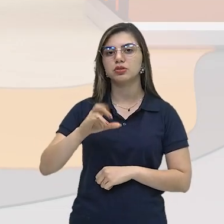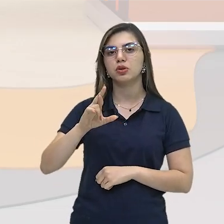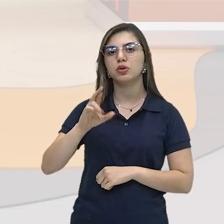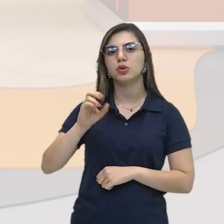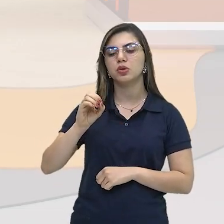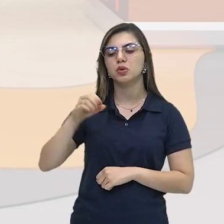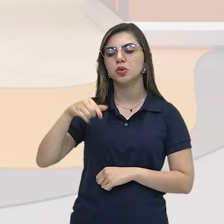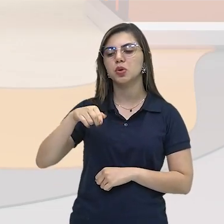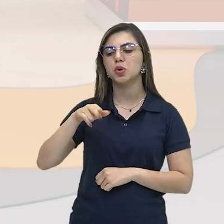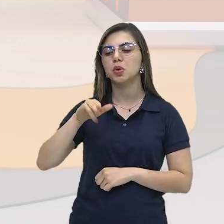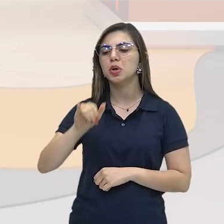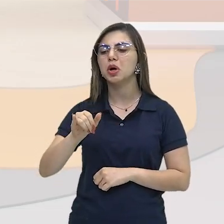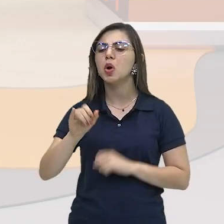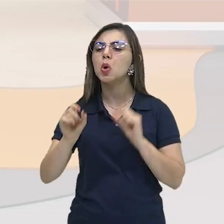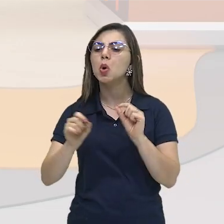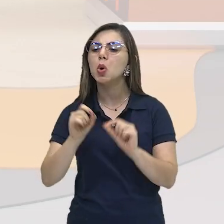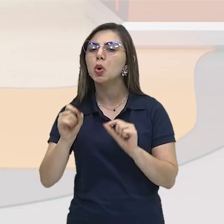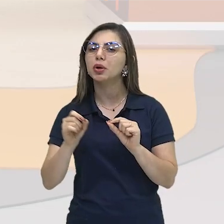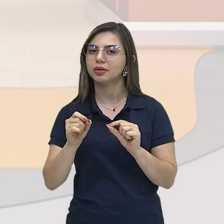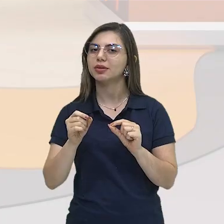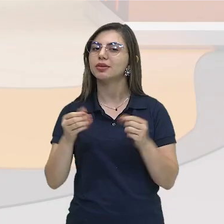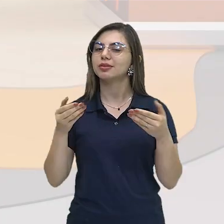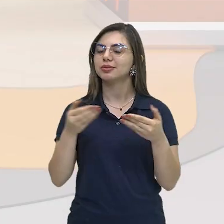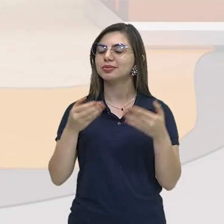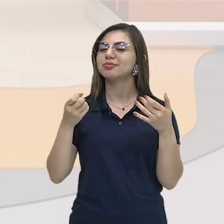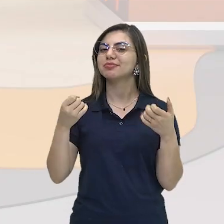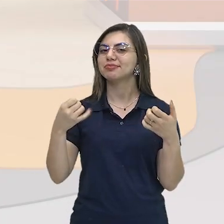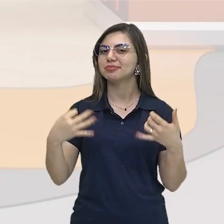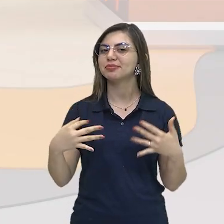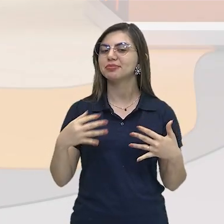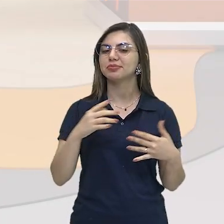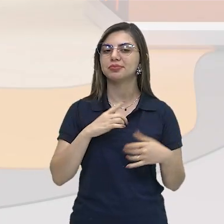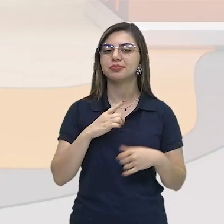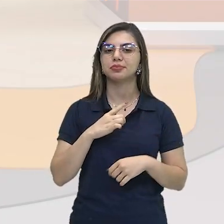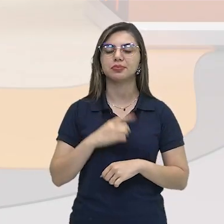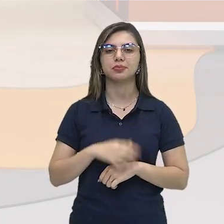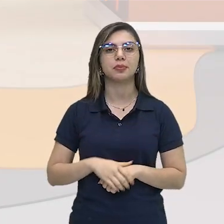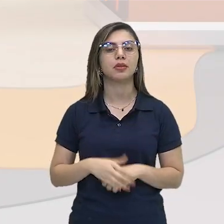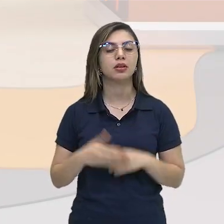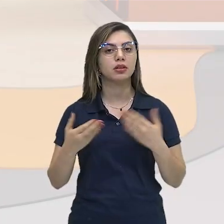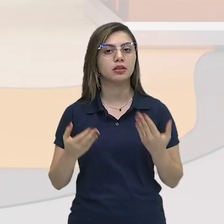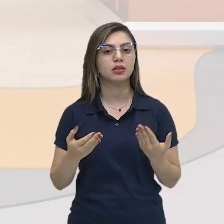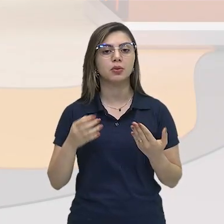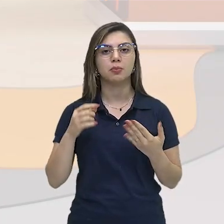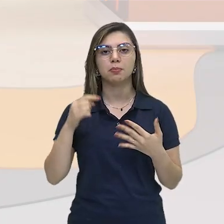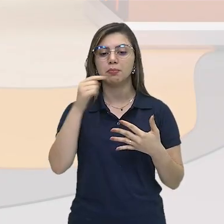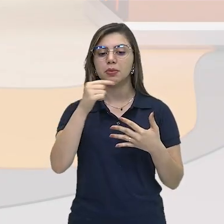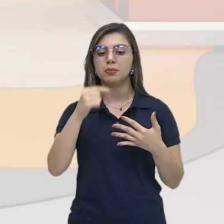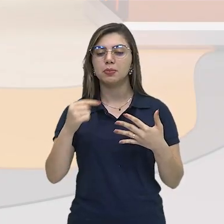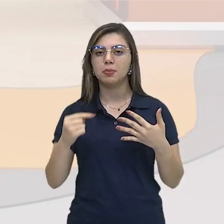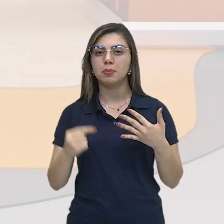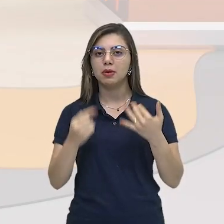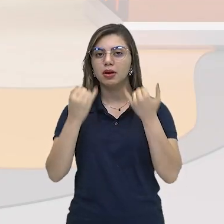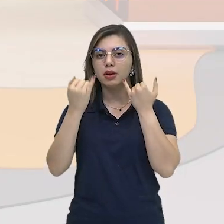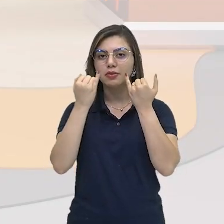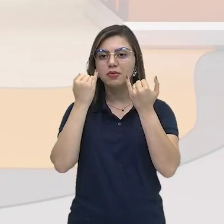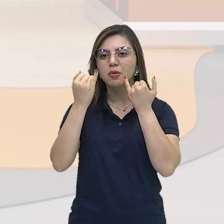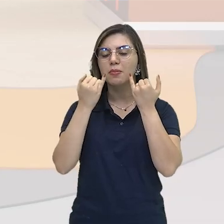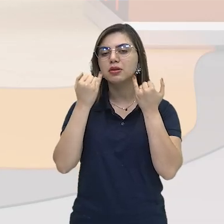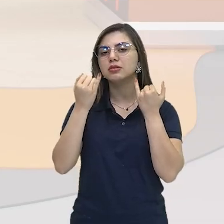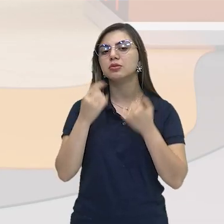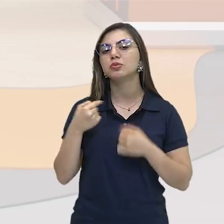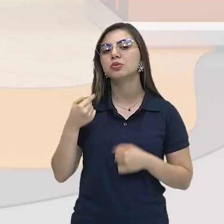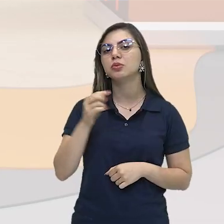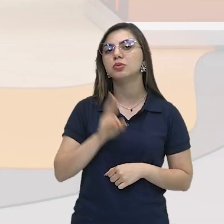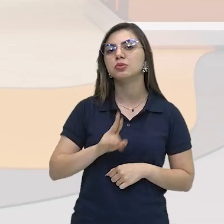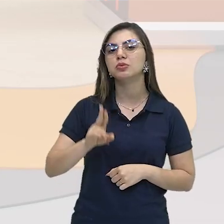que é um croquis? A gente vai descobrir isso na aula de hoje. E essas informações são utilizadas para a gente conhecer,